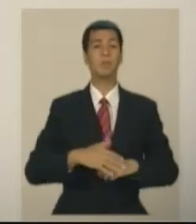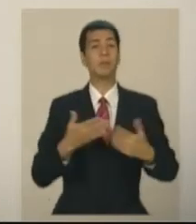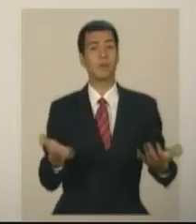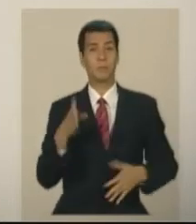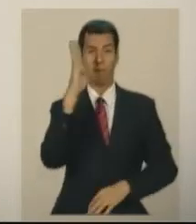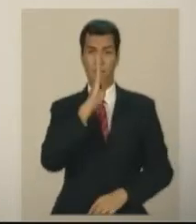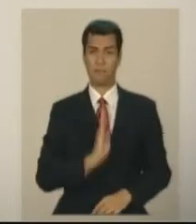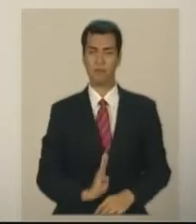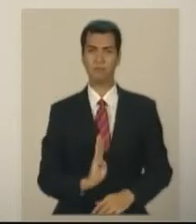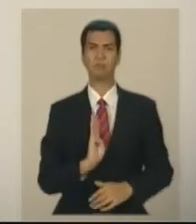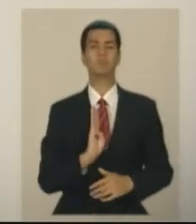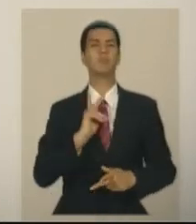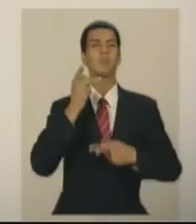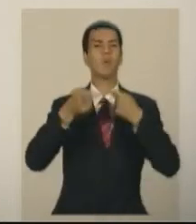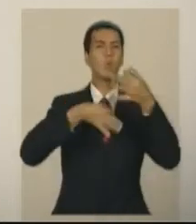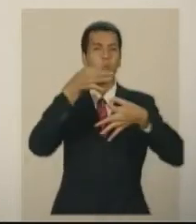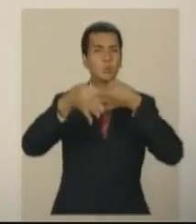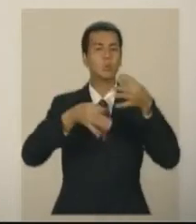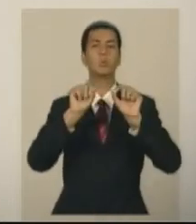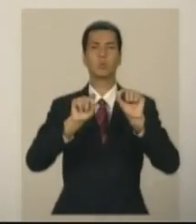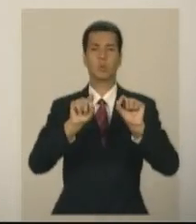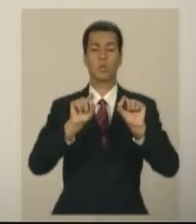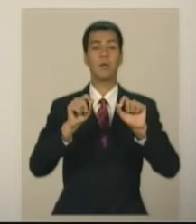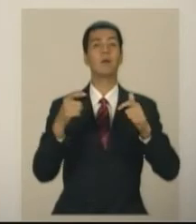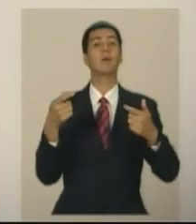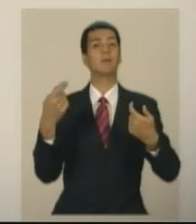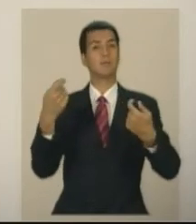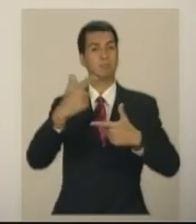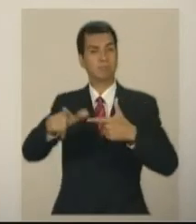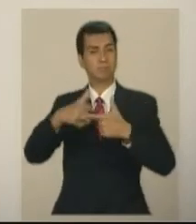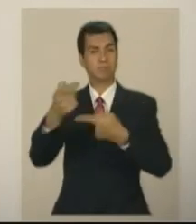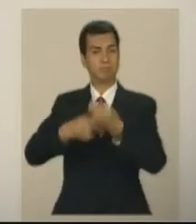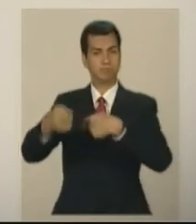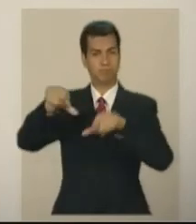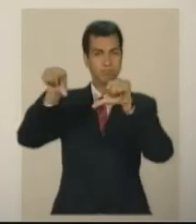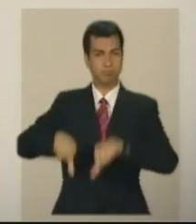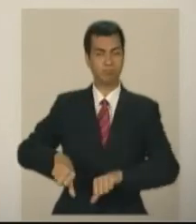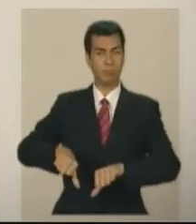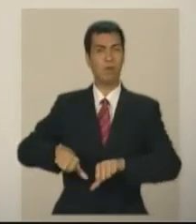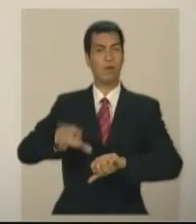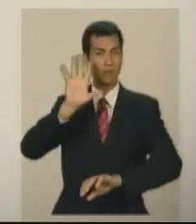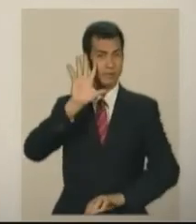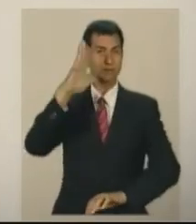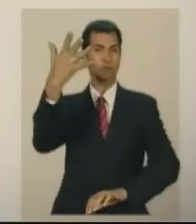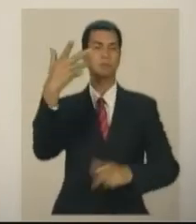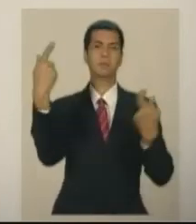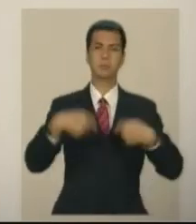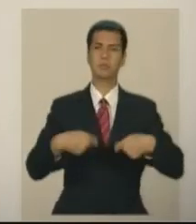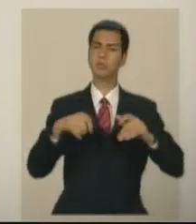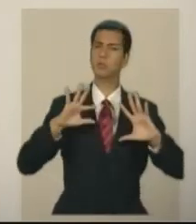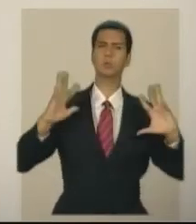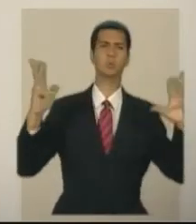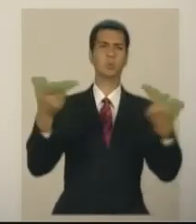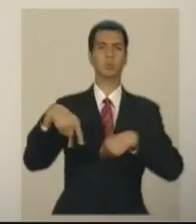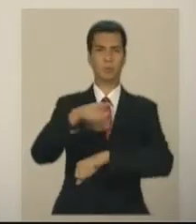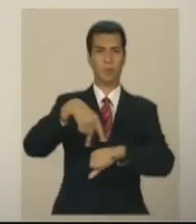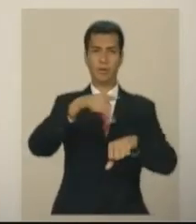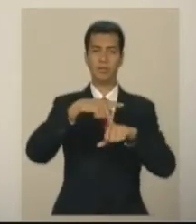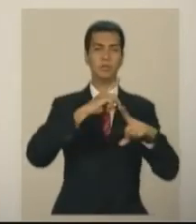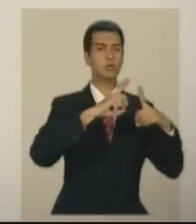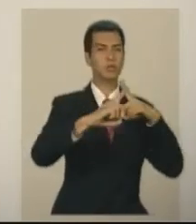Brasil na ONU é de que a saída para a crise econômica mundial deve ser discutida por todos os países